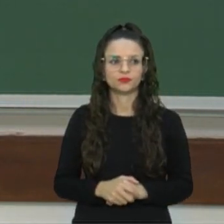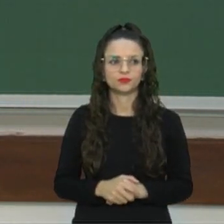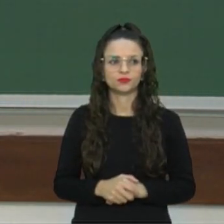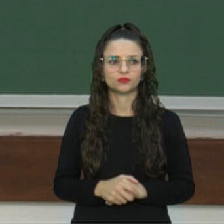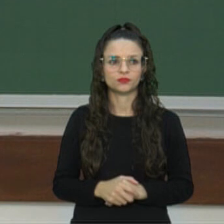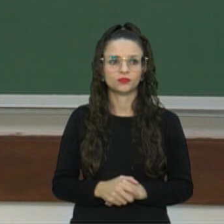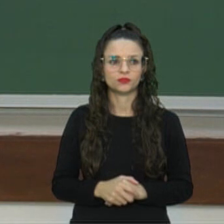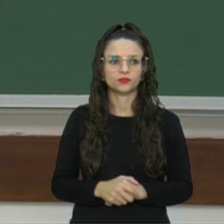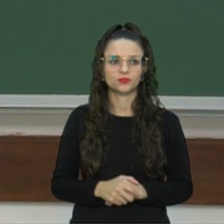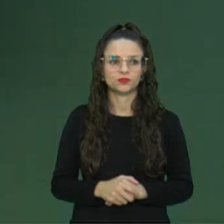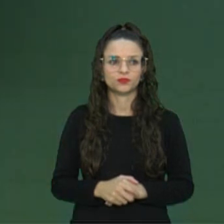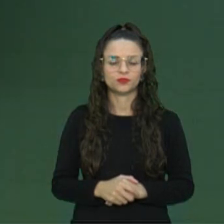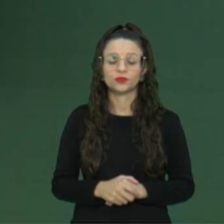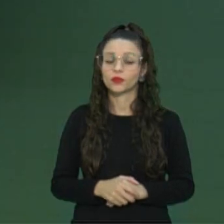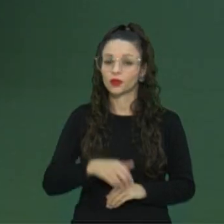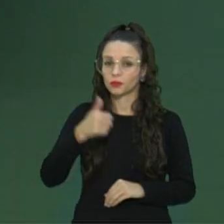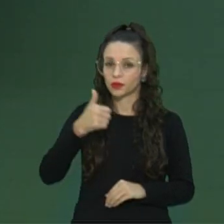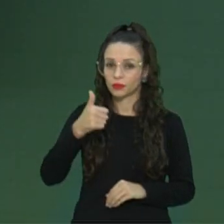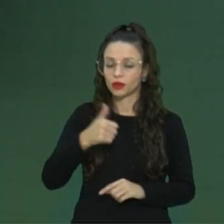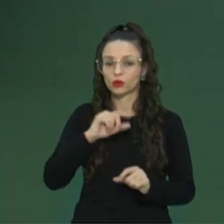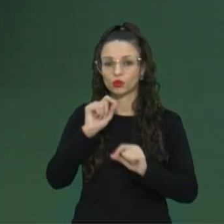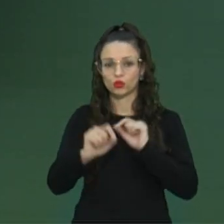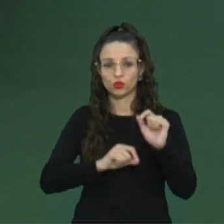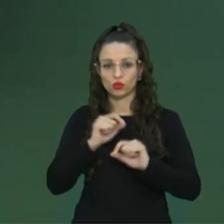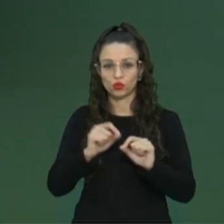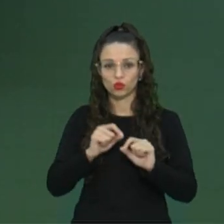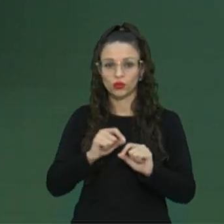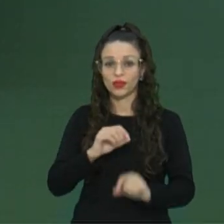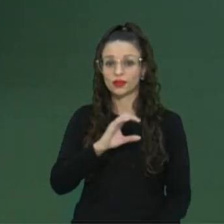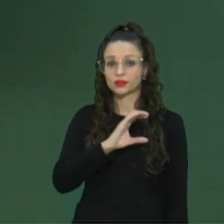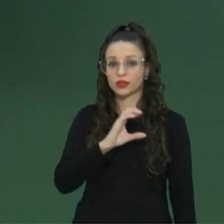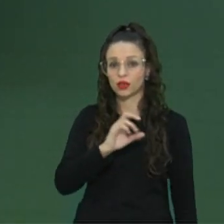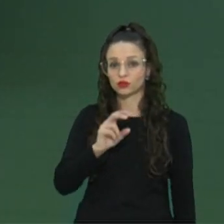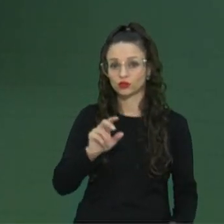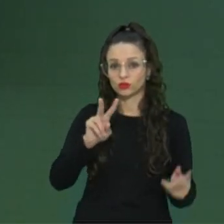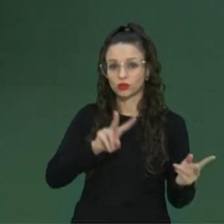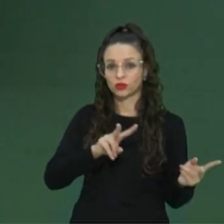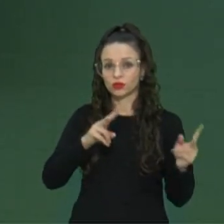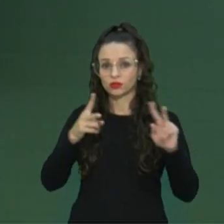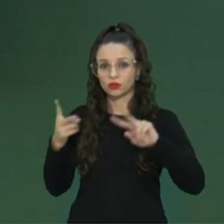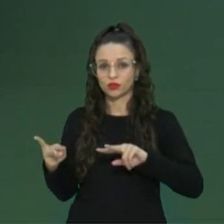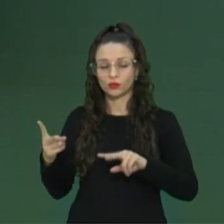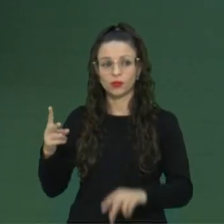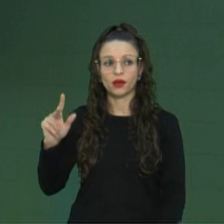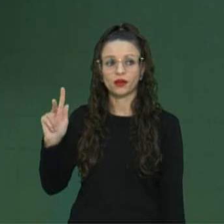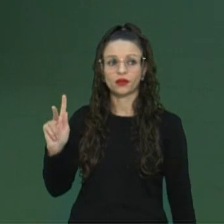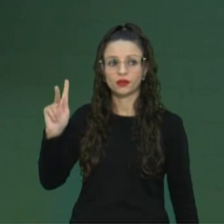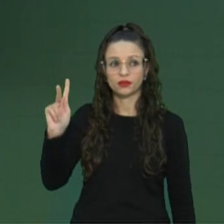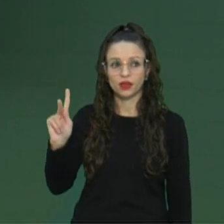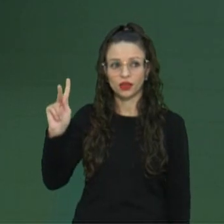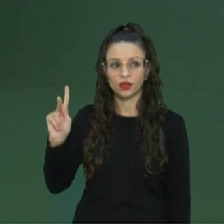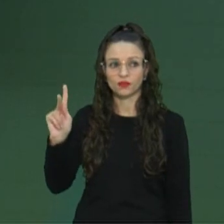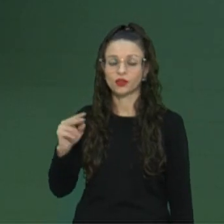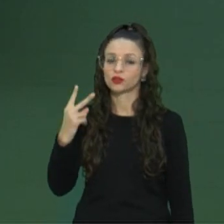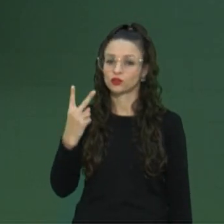coisa que eu vou fazer é transformar os meus graus Celsius em Kelvin. Para isso, eu vou fazer